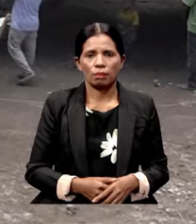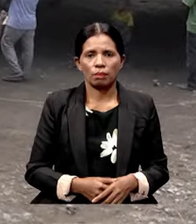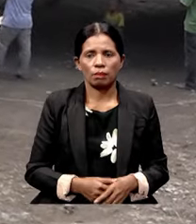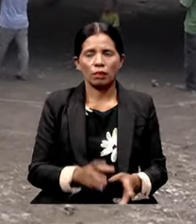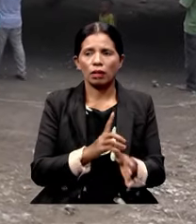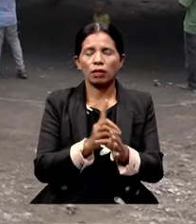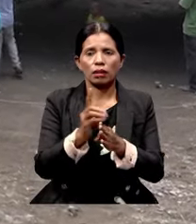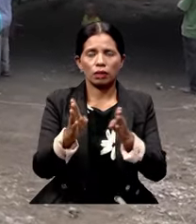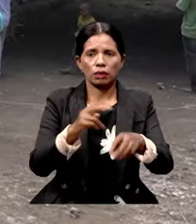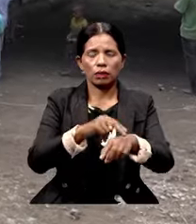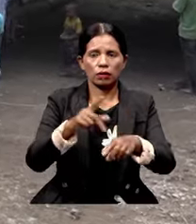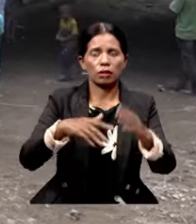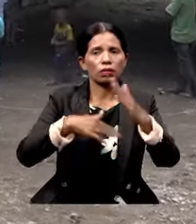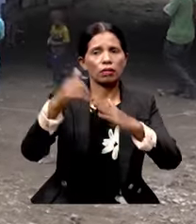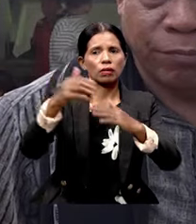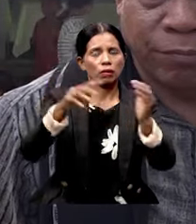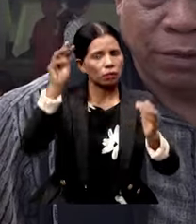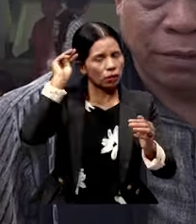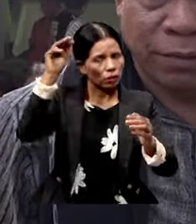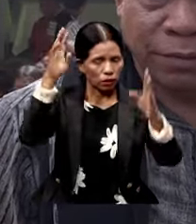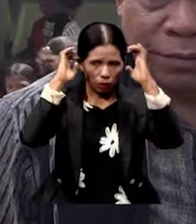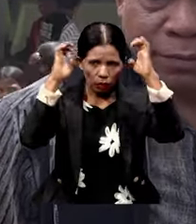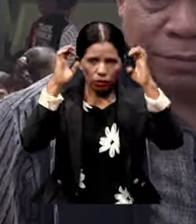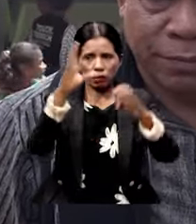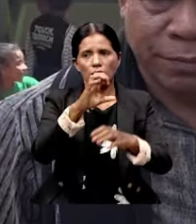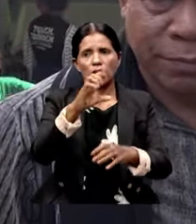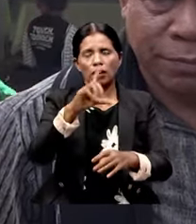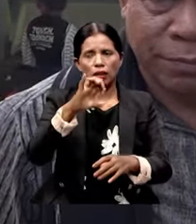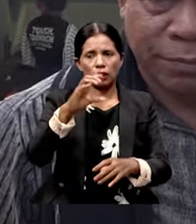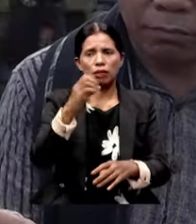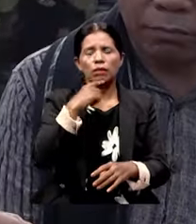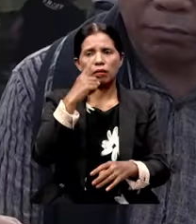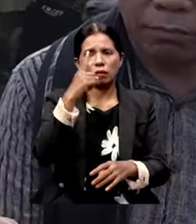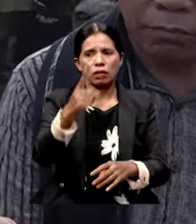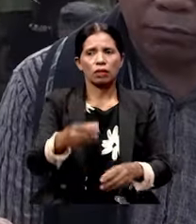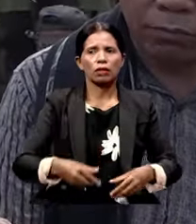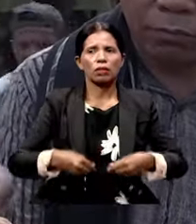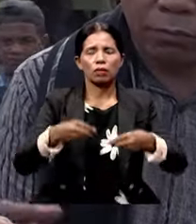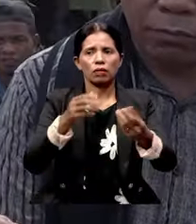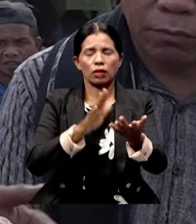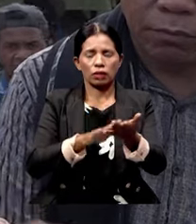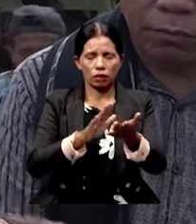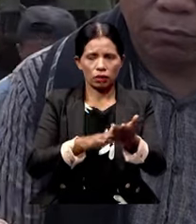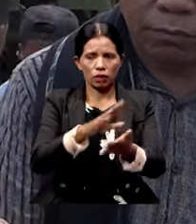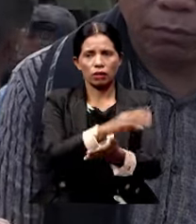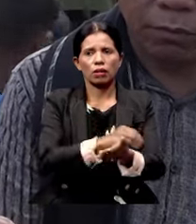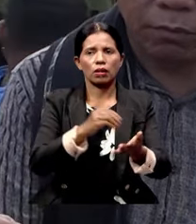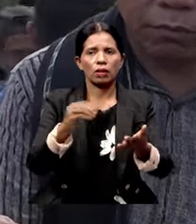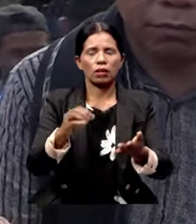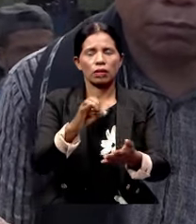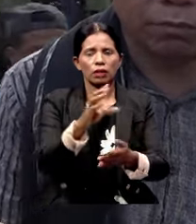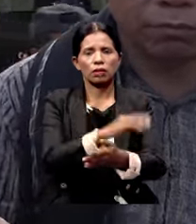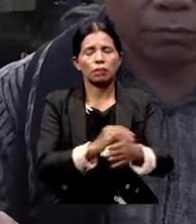Diretor Nacional de Infraestrutura, Ministério da Educação, Elio Lopes, atolehira que neja foi na entrega à escola básica filial e latbote